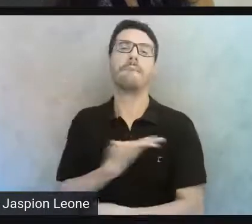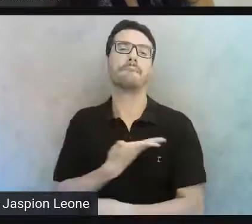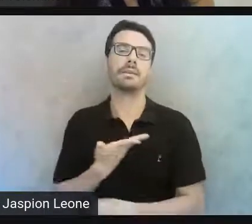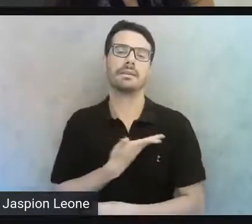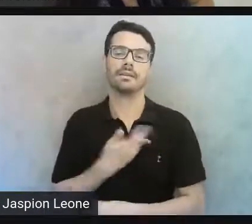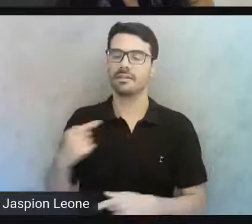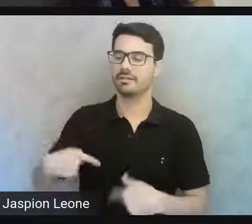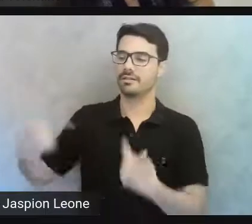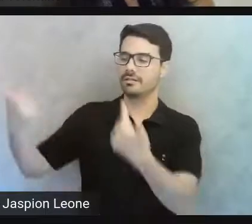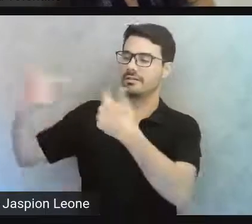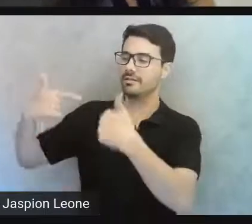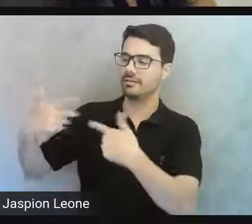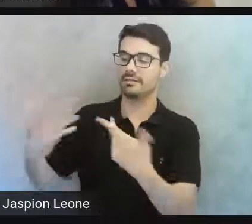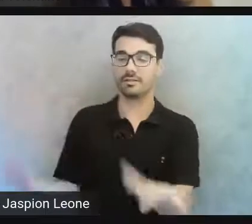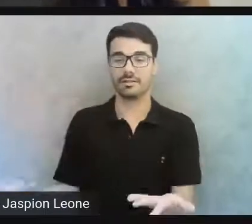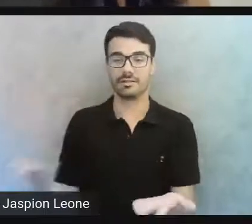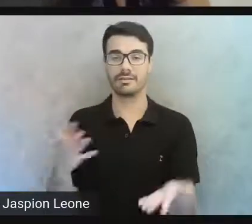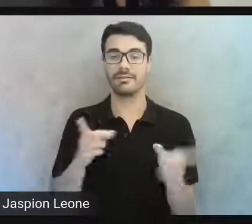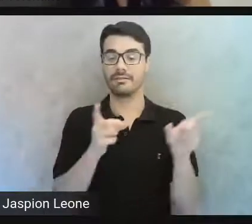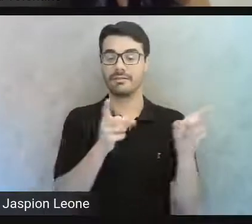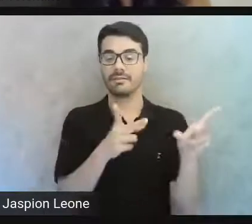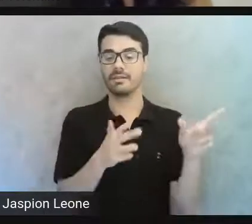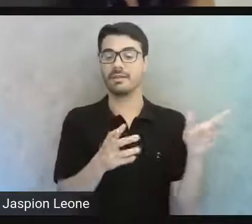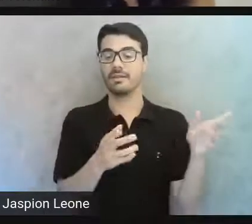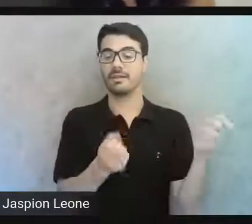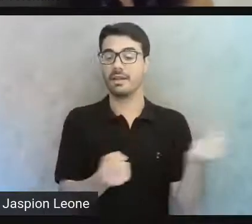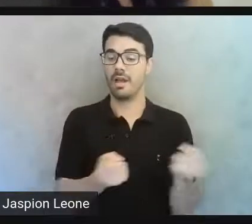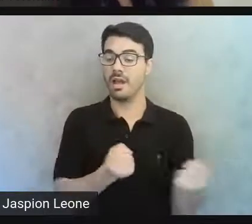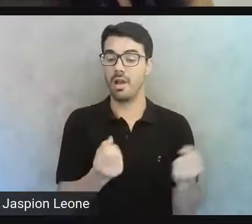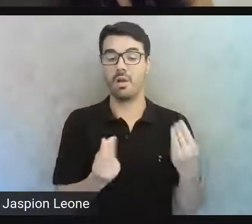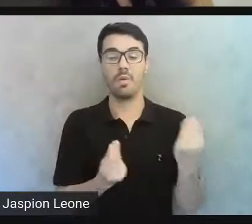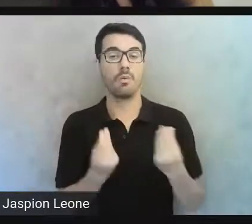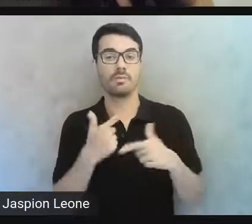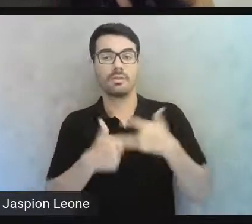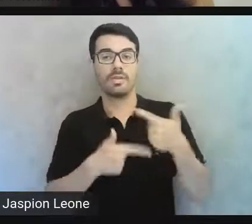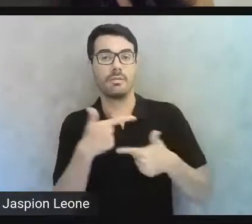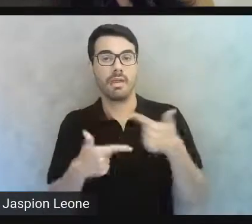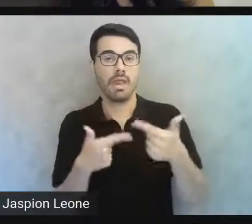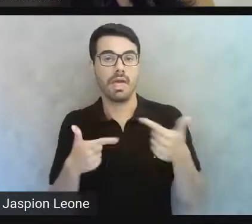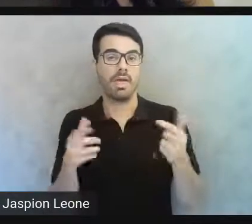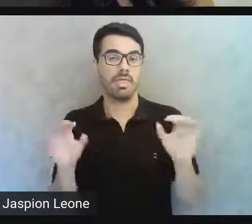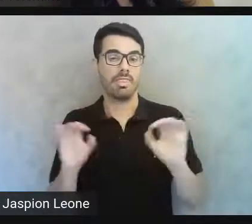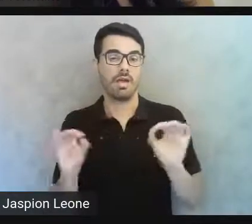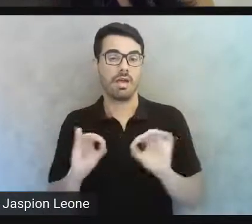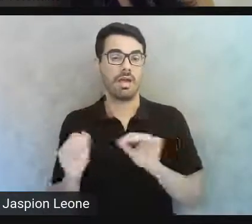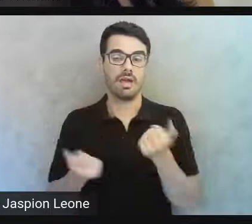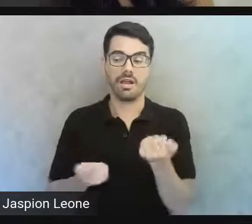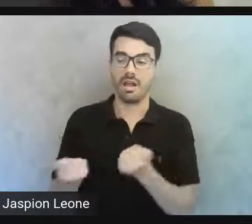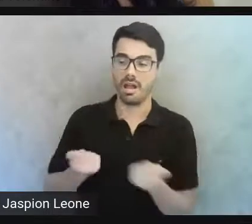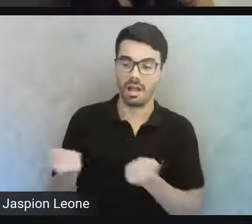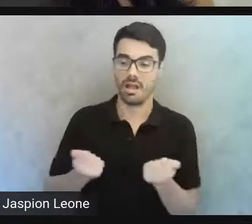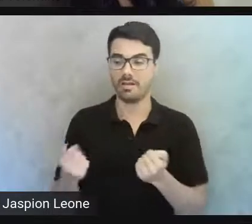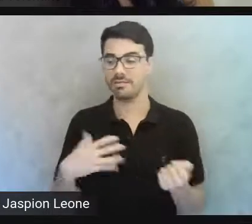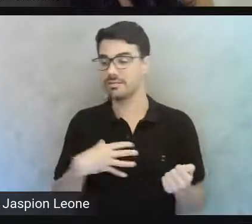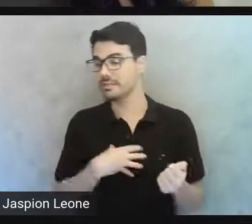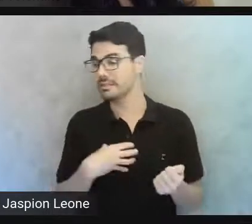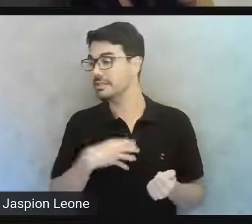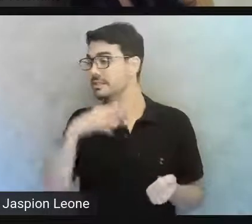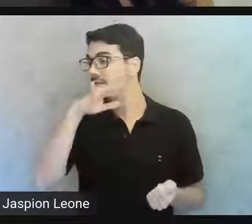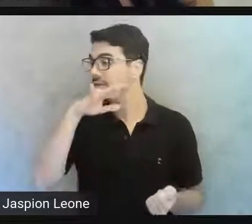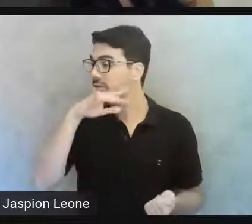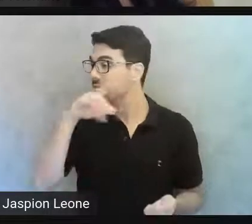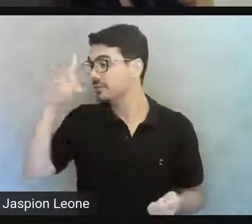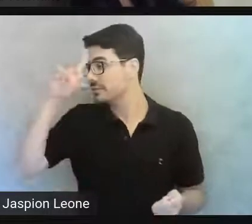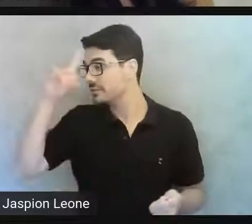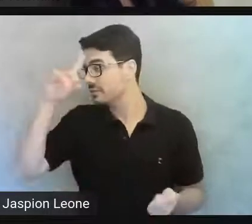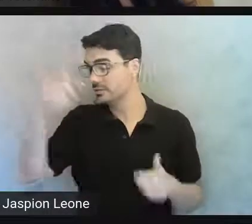Às vezes vai vender o carro, e aí como é que eu vou trabalhar sem esse carro? Como eu vou me sentir muito mal todos os dias pegando um ônibus. Então ela